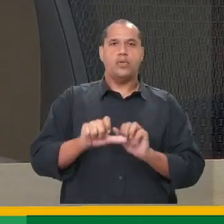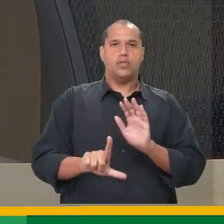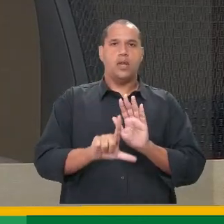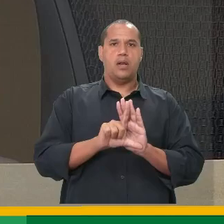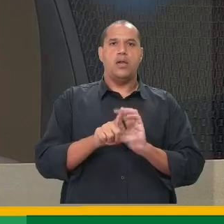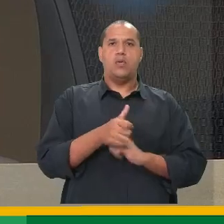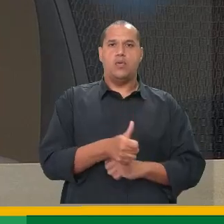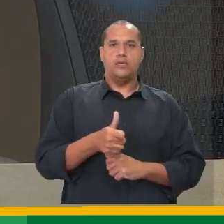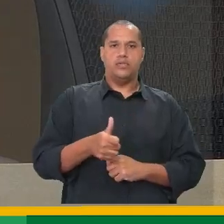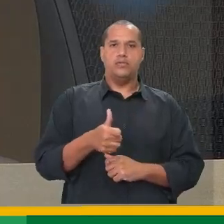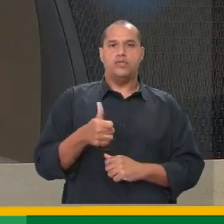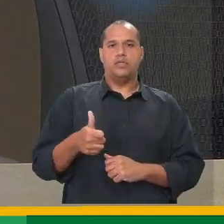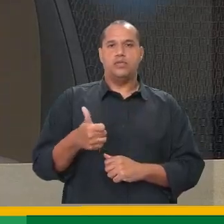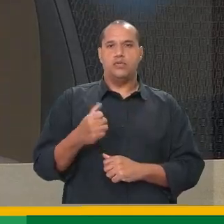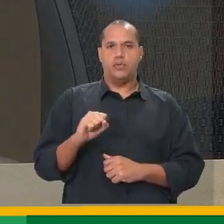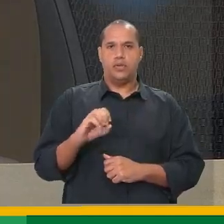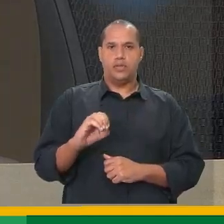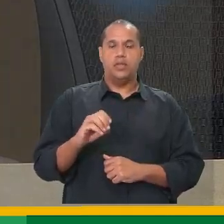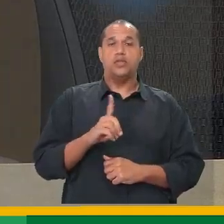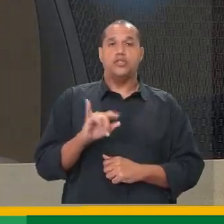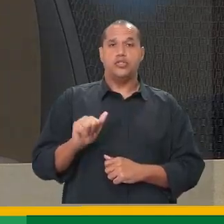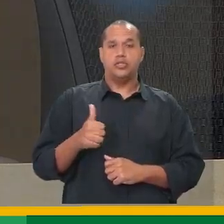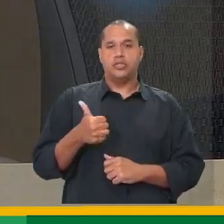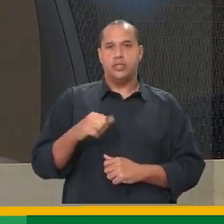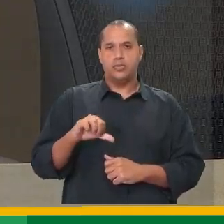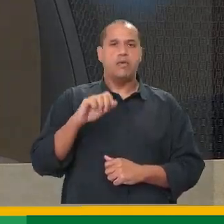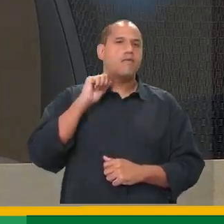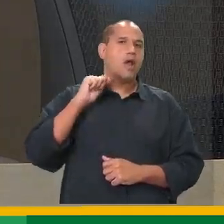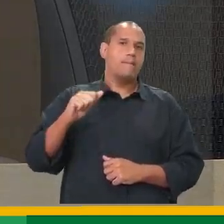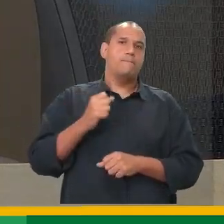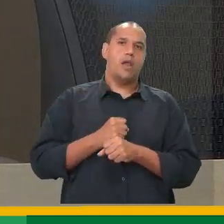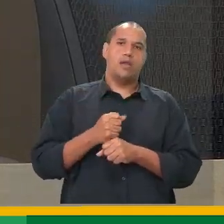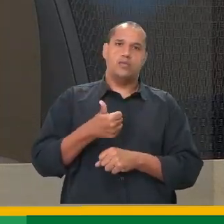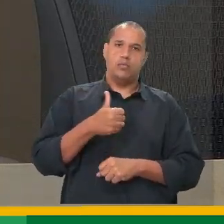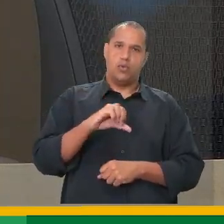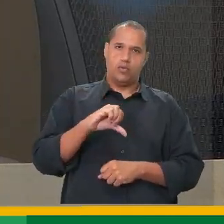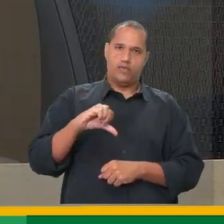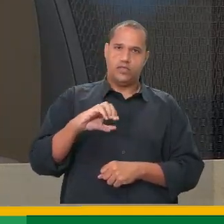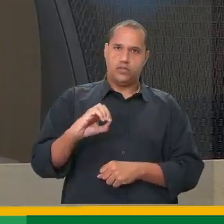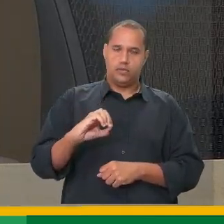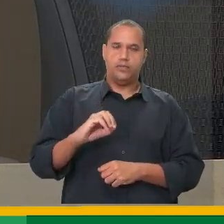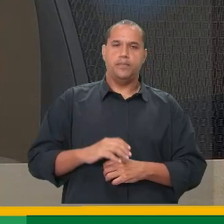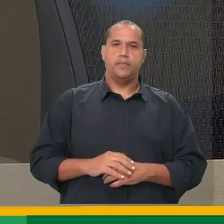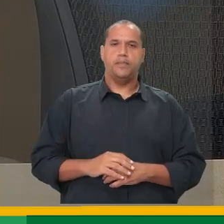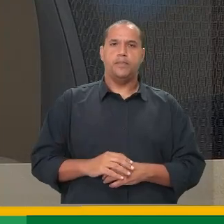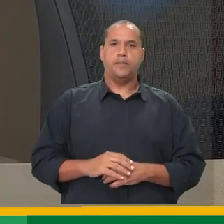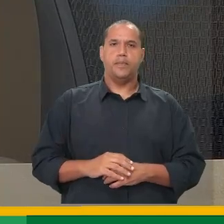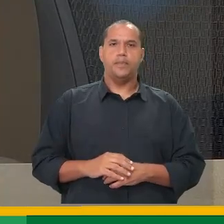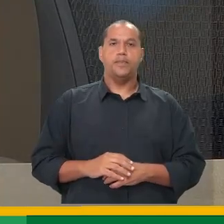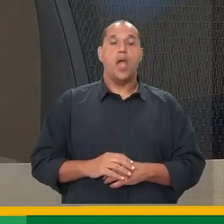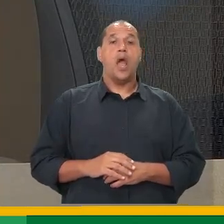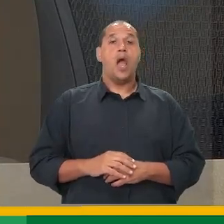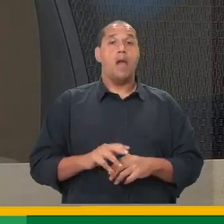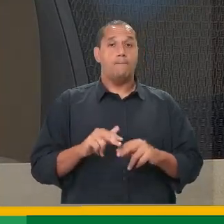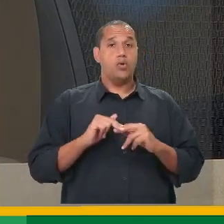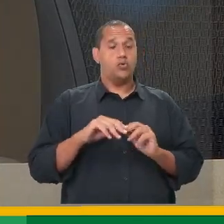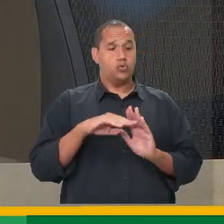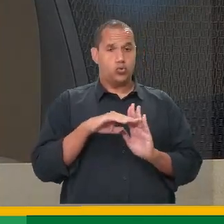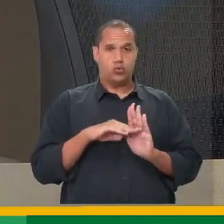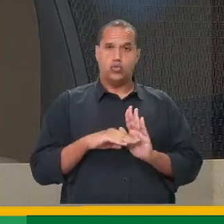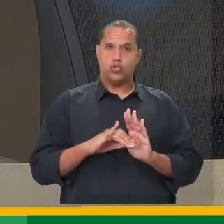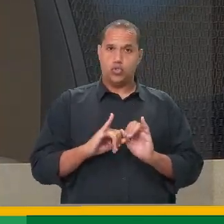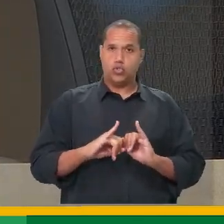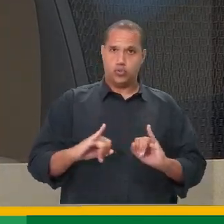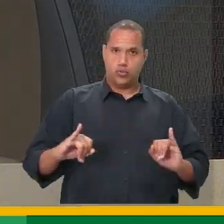11.180 de 19 de abril de 1990 estabelece modificações no fundo de